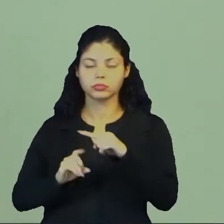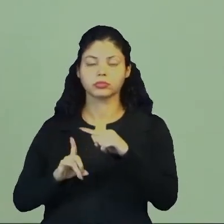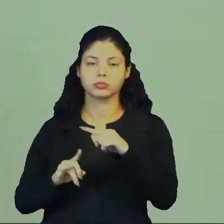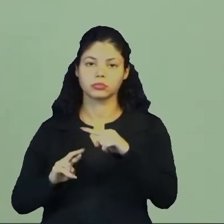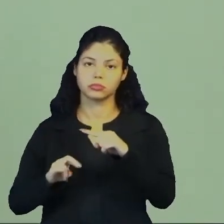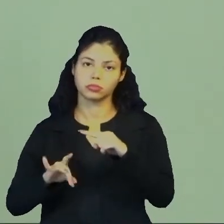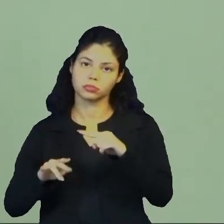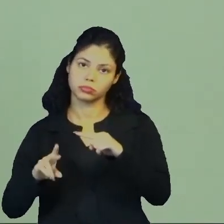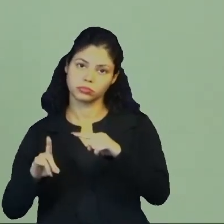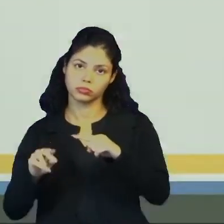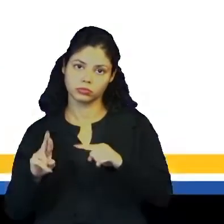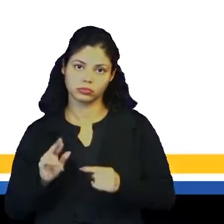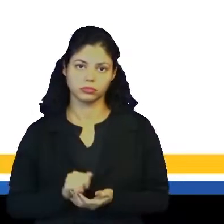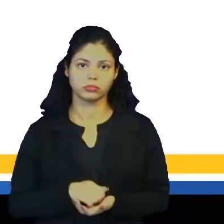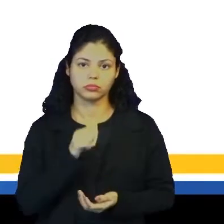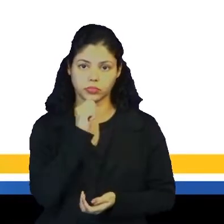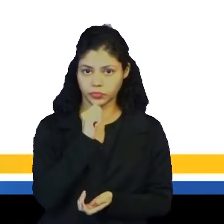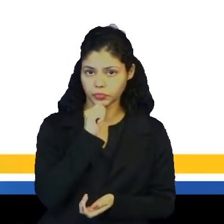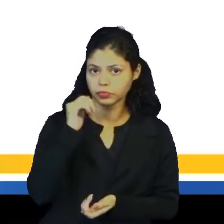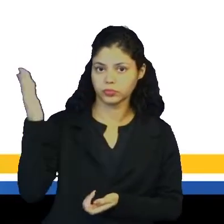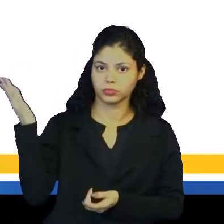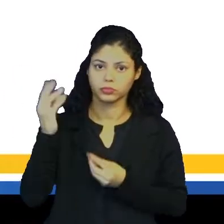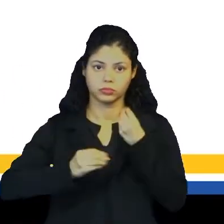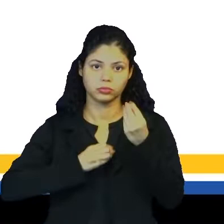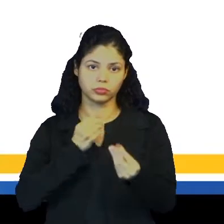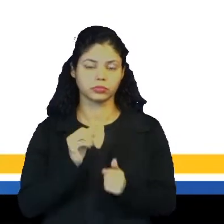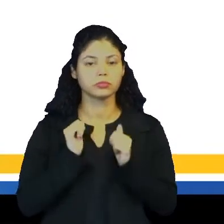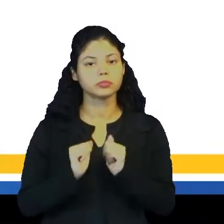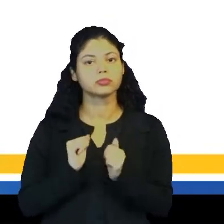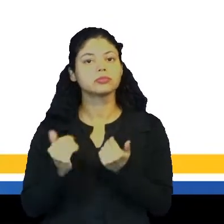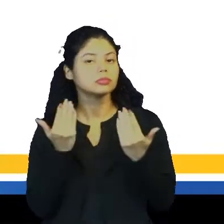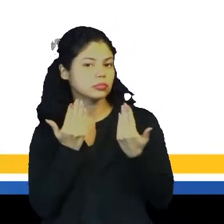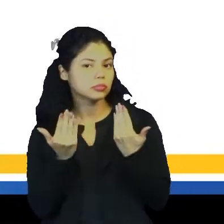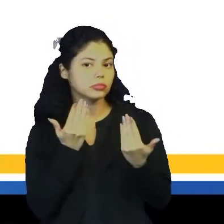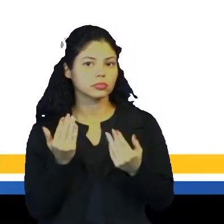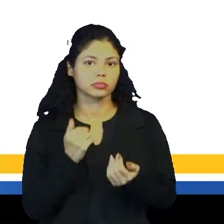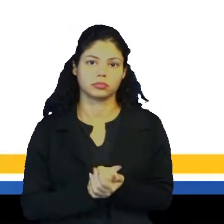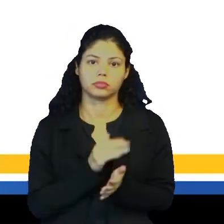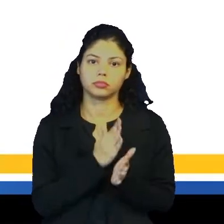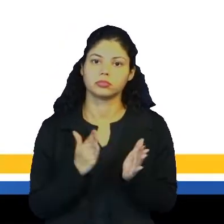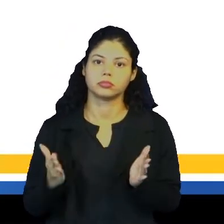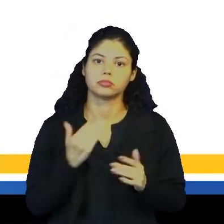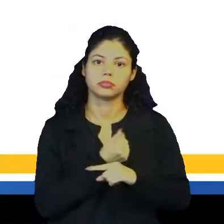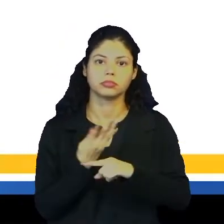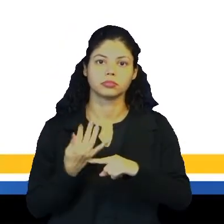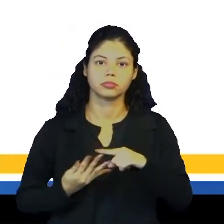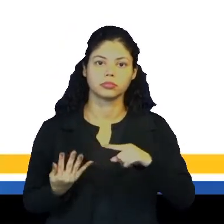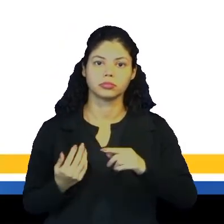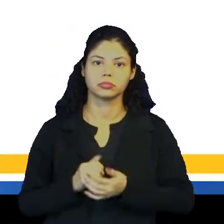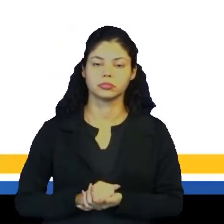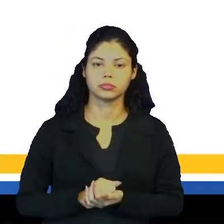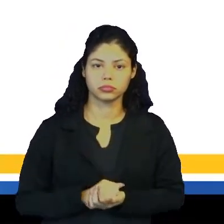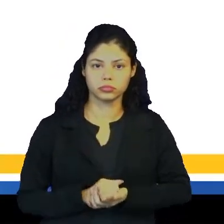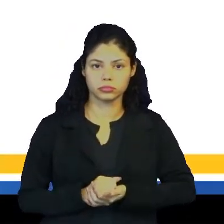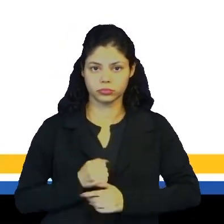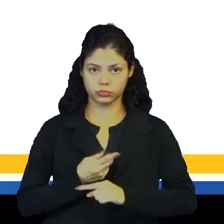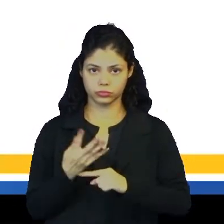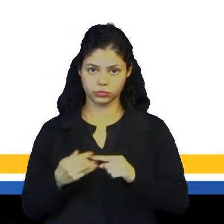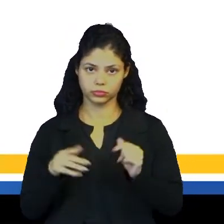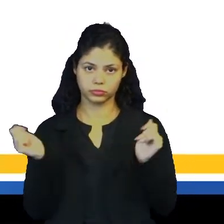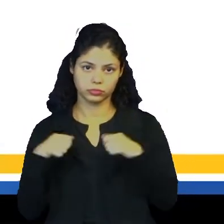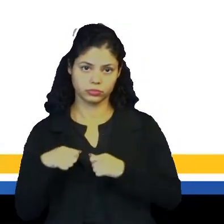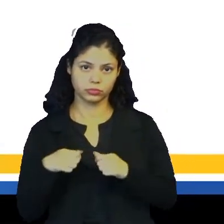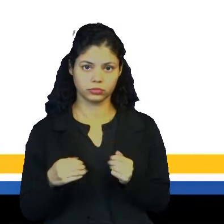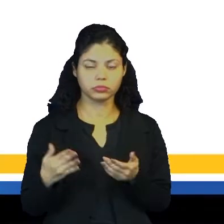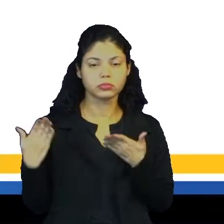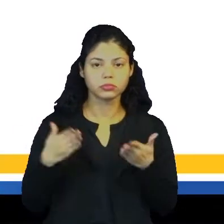denominador. E aí, gente, como que nós podemos fazer essa comparação e essa ordenação de frações? As frações